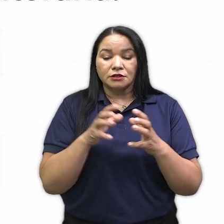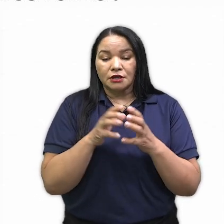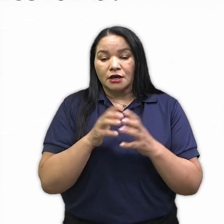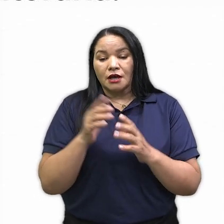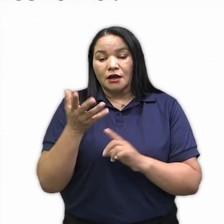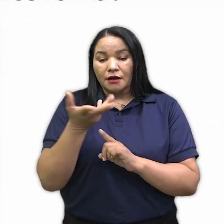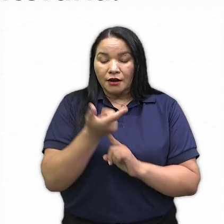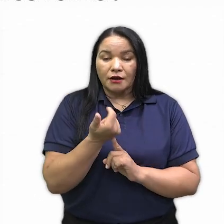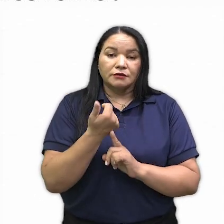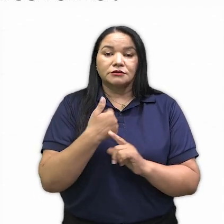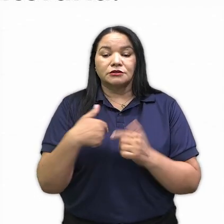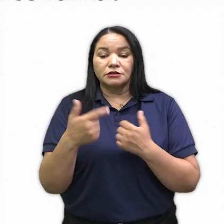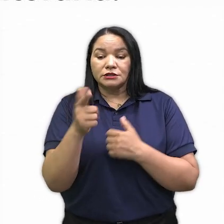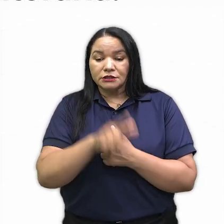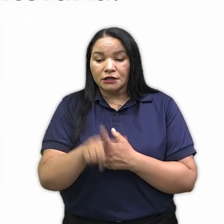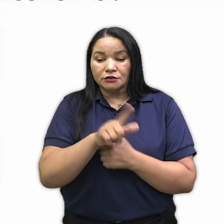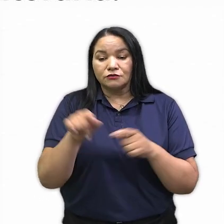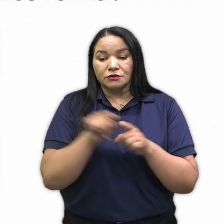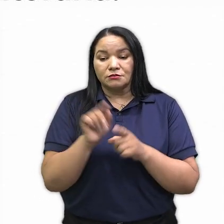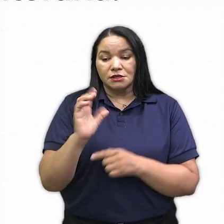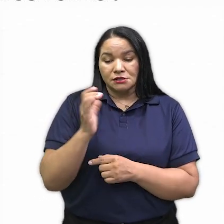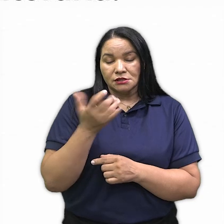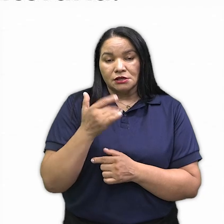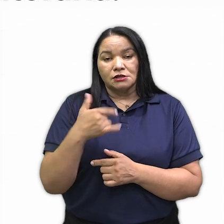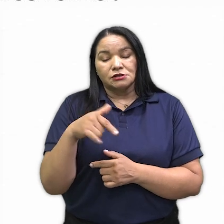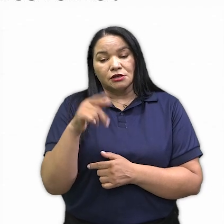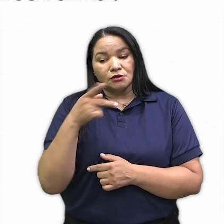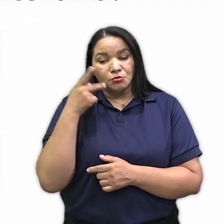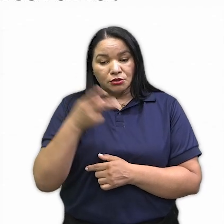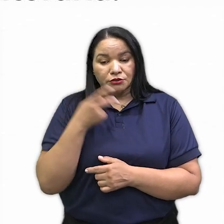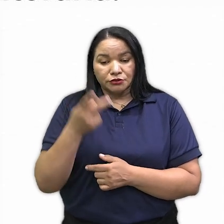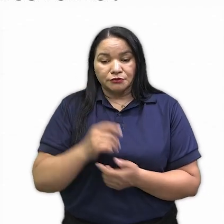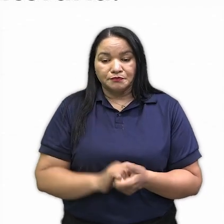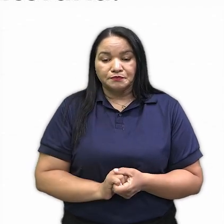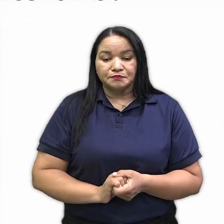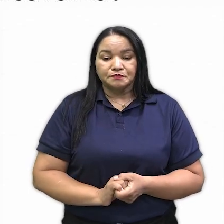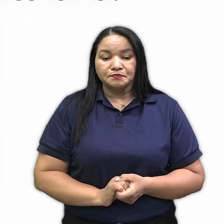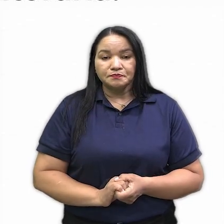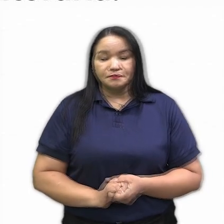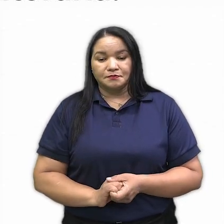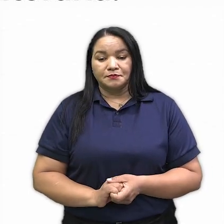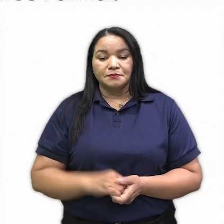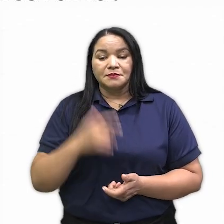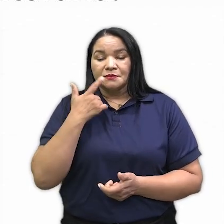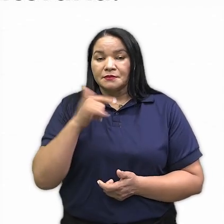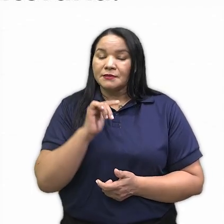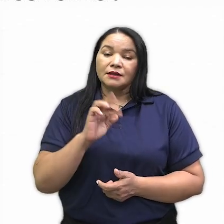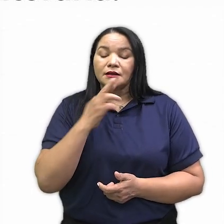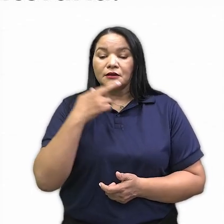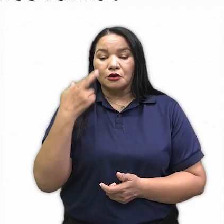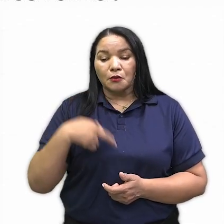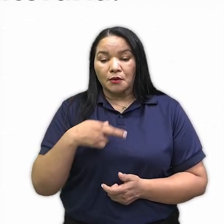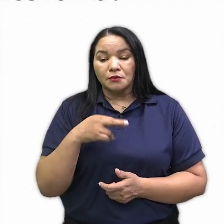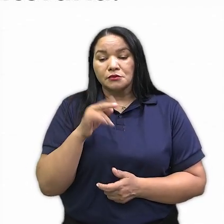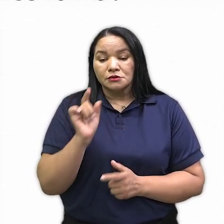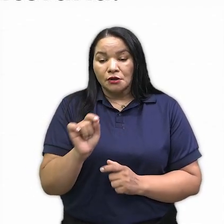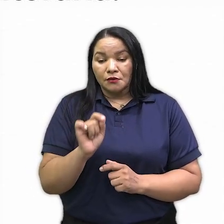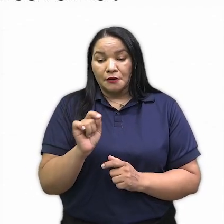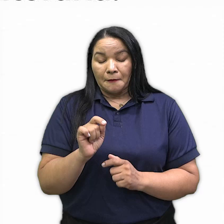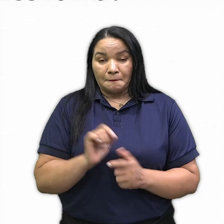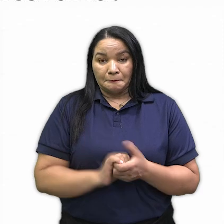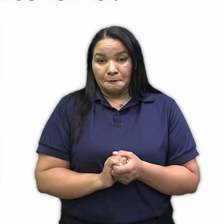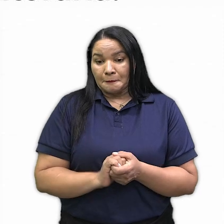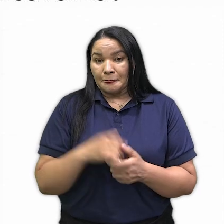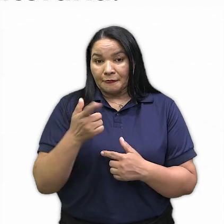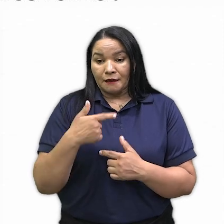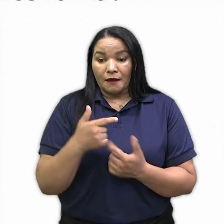da arte, literatura, ciências e política. A língua russa, gente, ela parte ali,